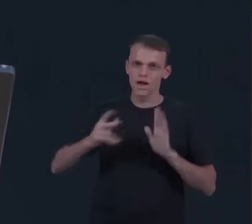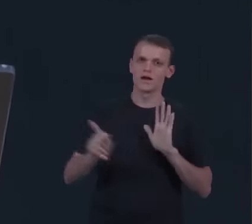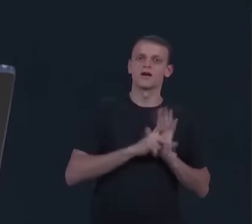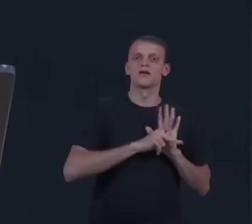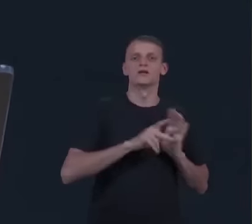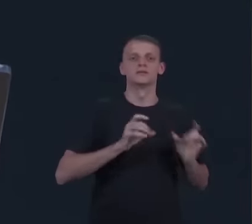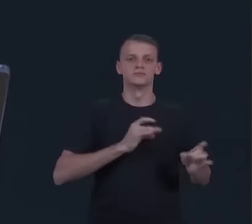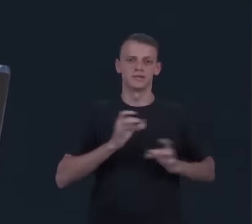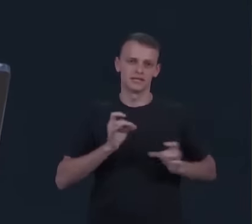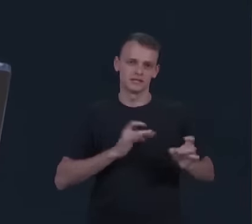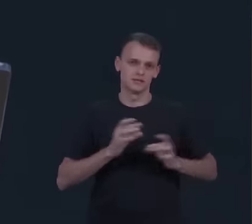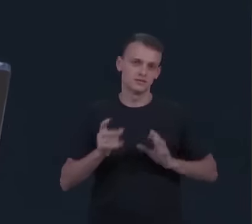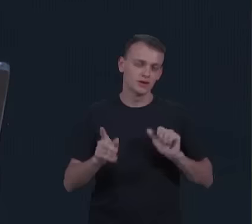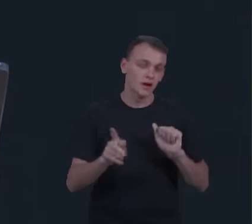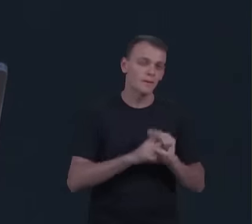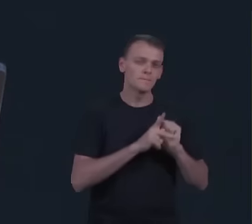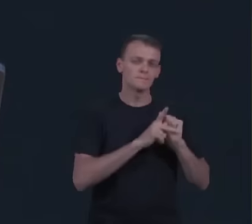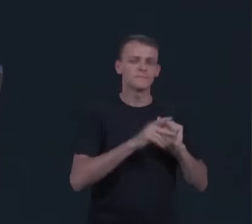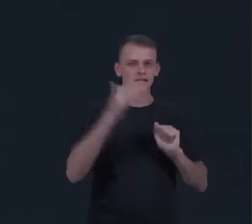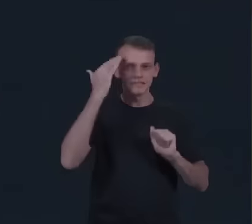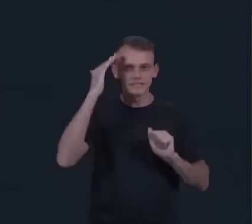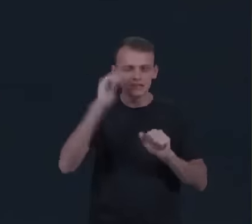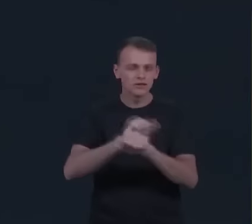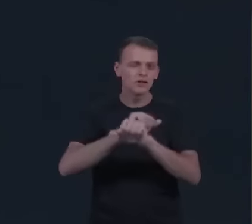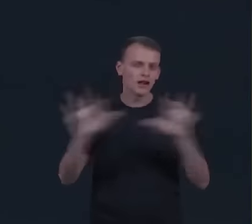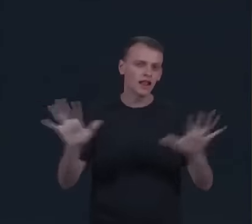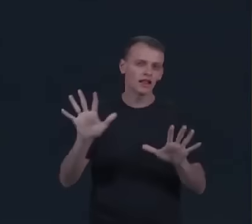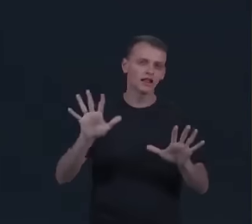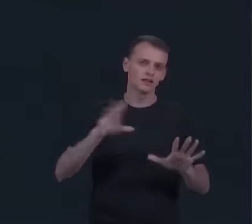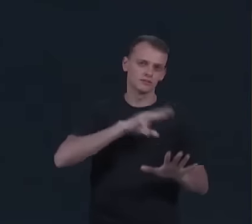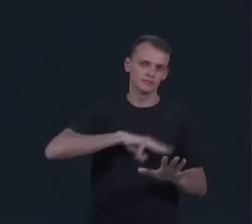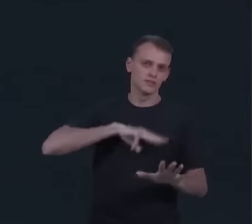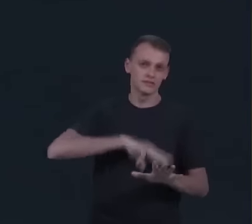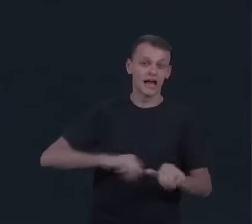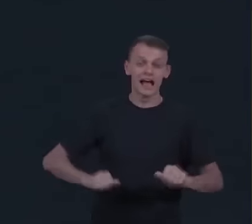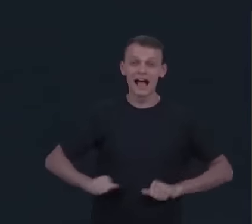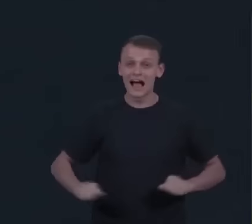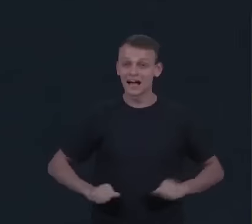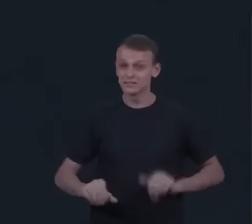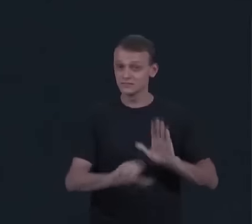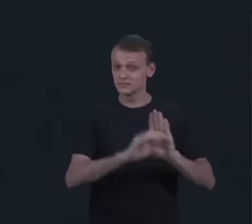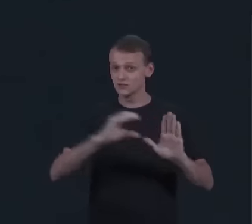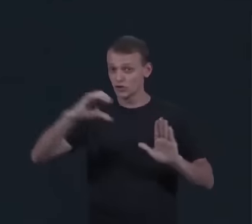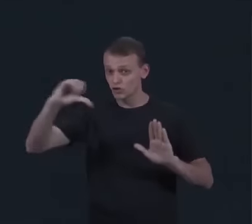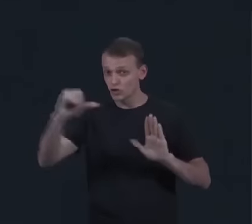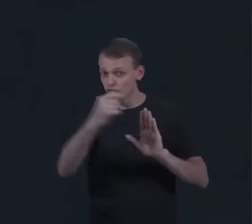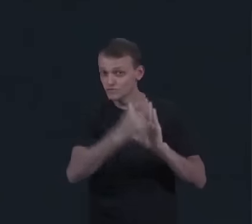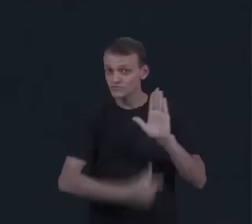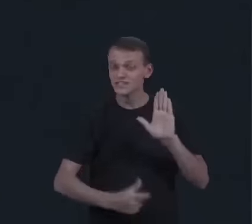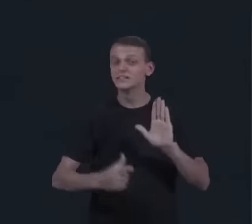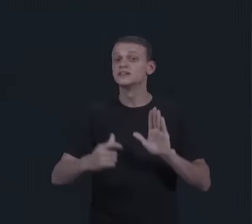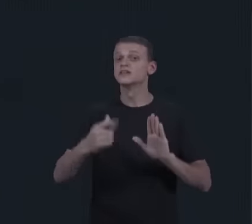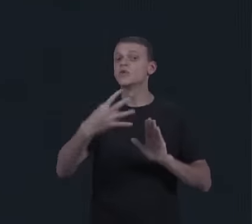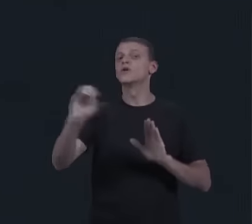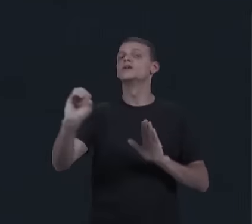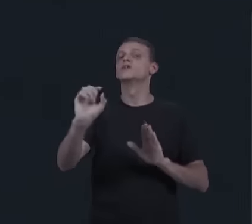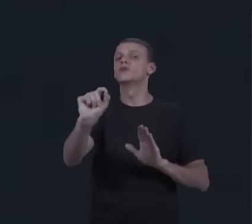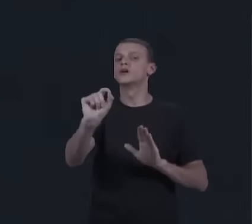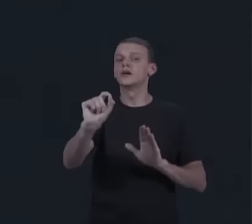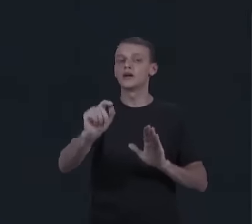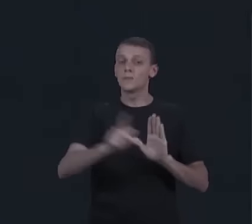É incrível, Pedro aprende a lição. A Bíblia diz lá em Atos capítulo 9, verso 40, que